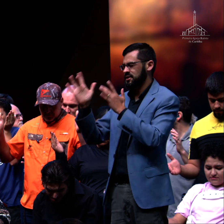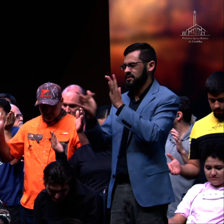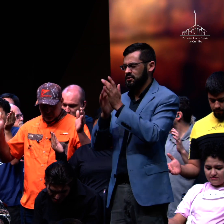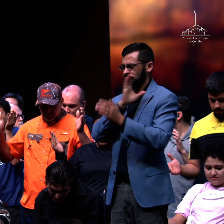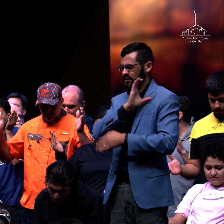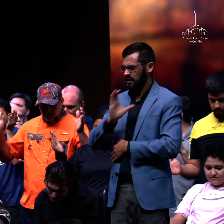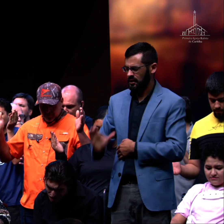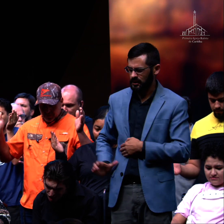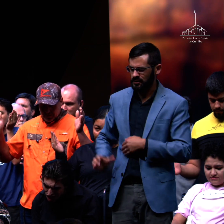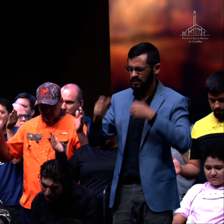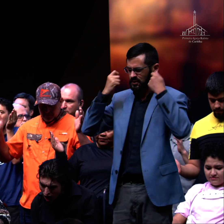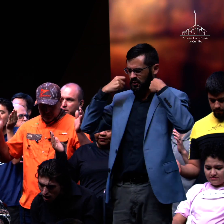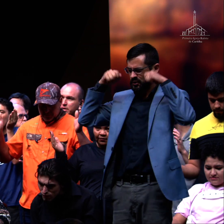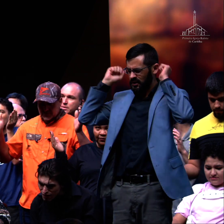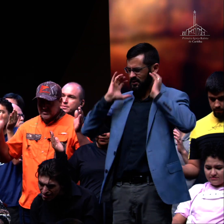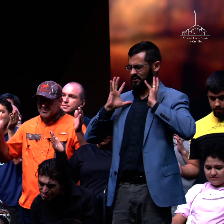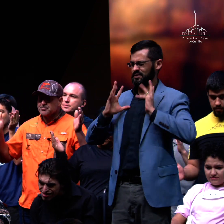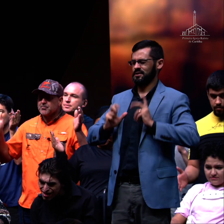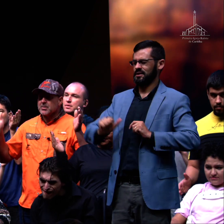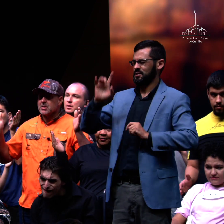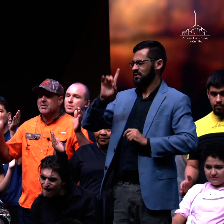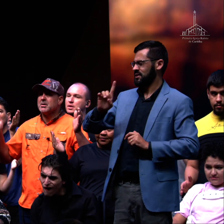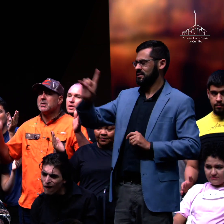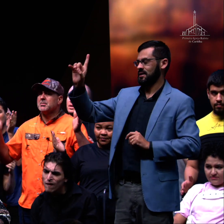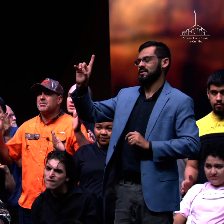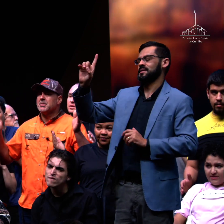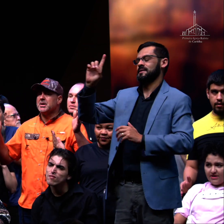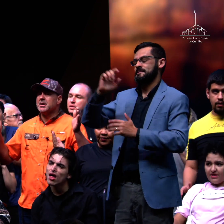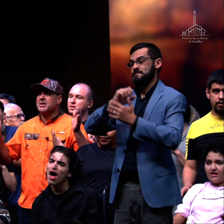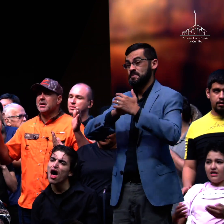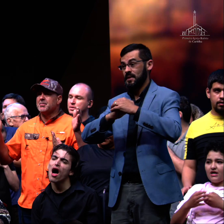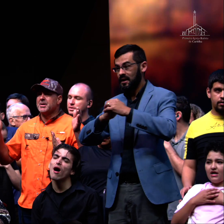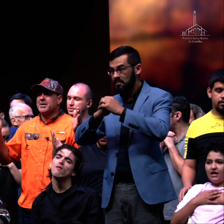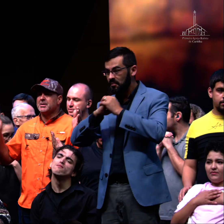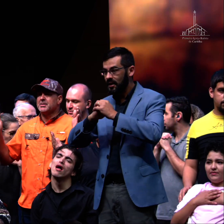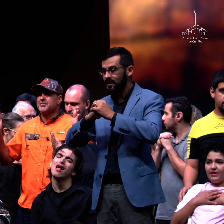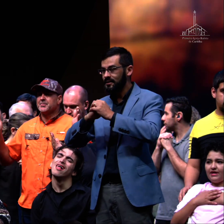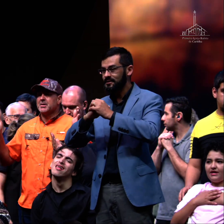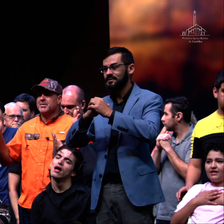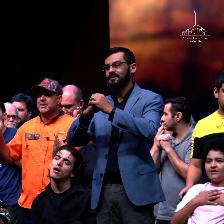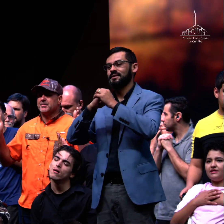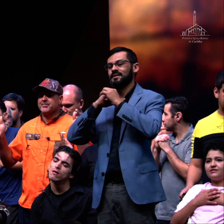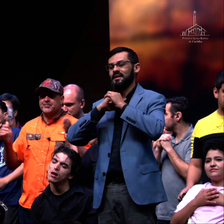Jesus Cristo, Cordeiro Santo de Deus. Amém e